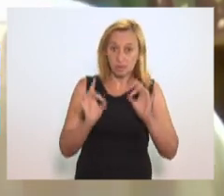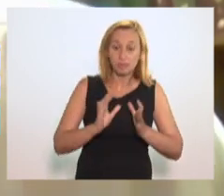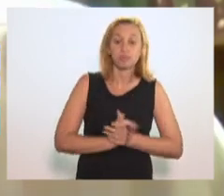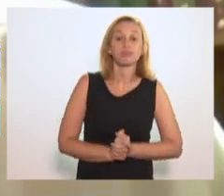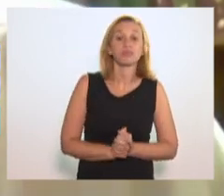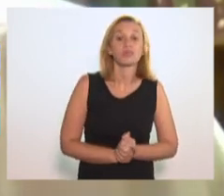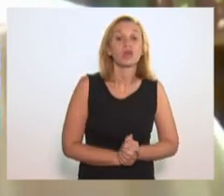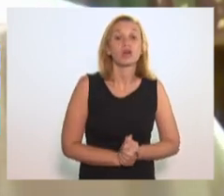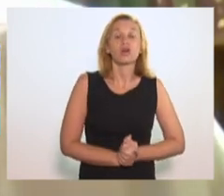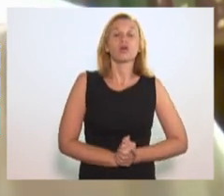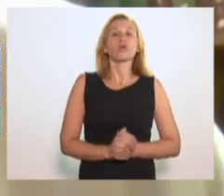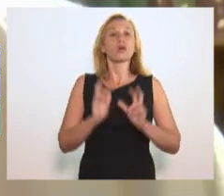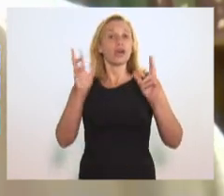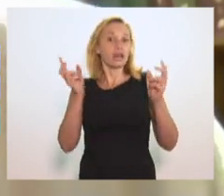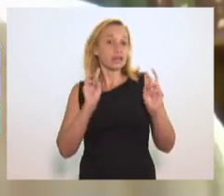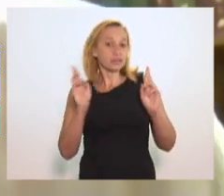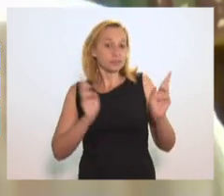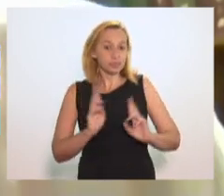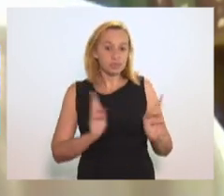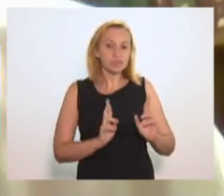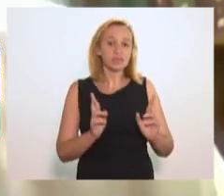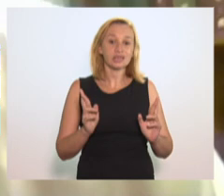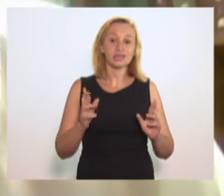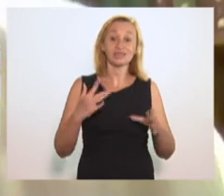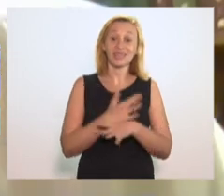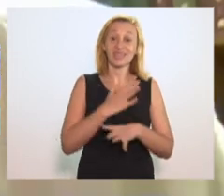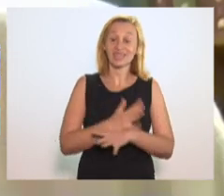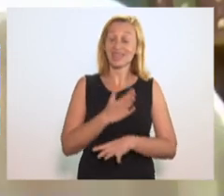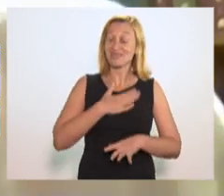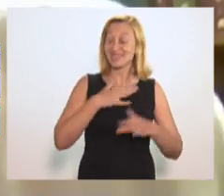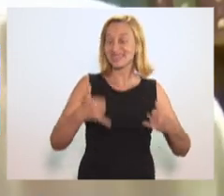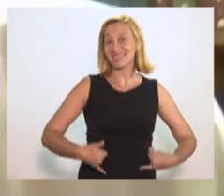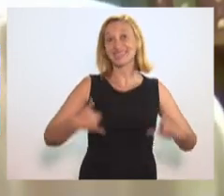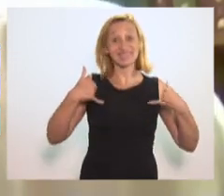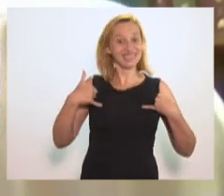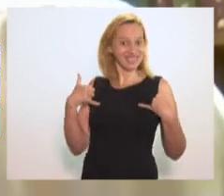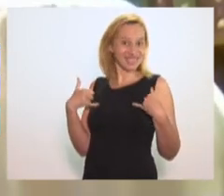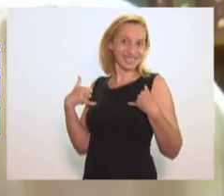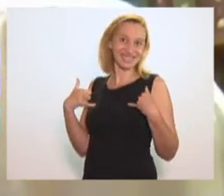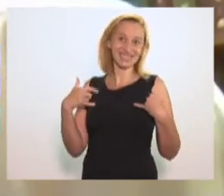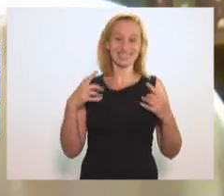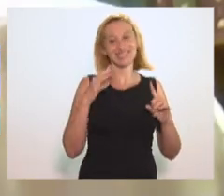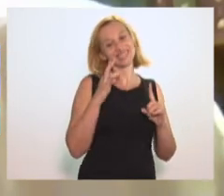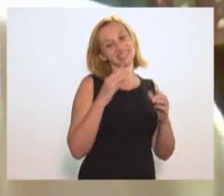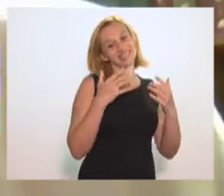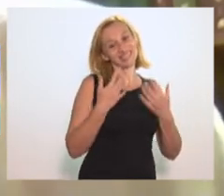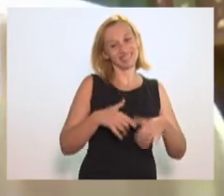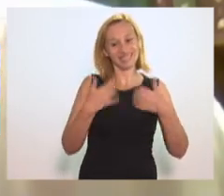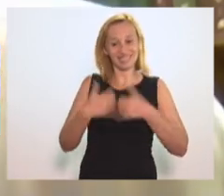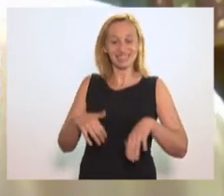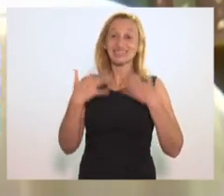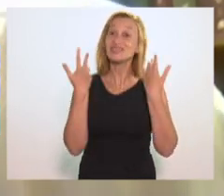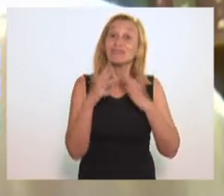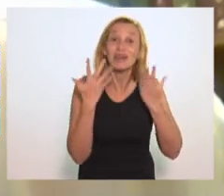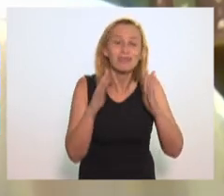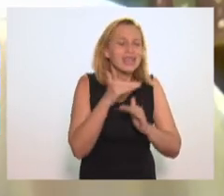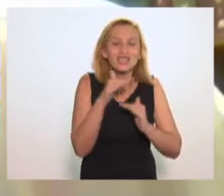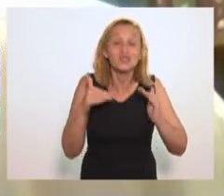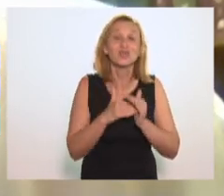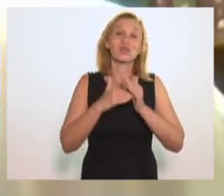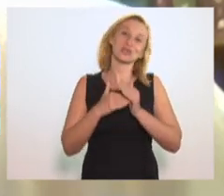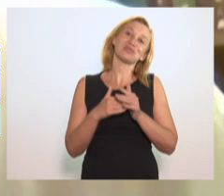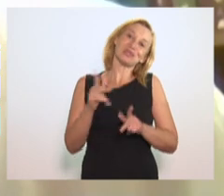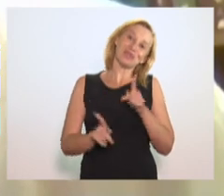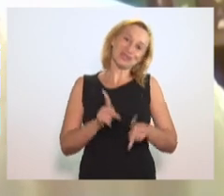com relação a questão do aniversário da minha cidade Petrópolis eu queria em primeiro lugar parabenizar todo o povo petropolitano